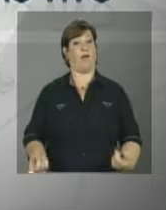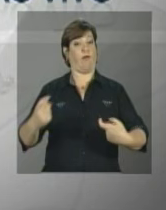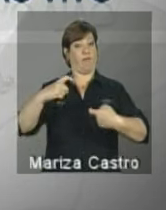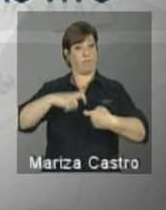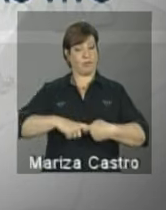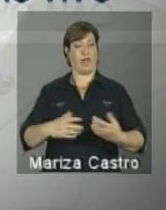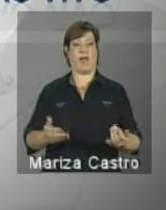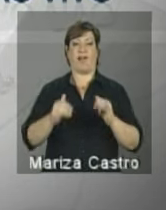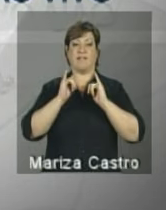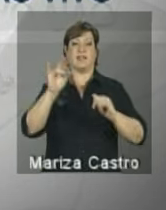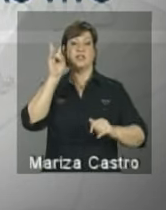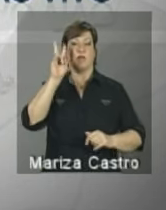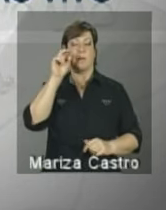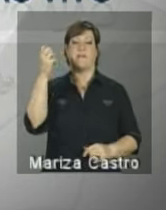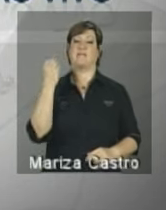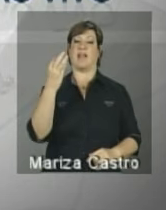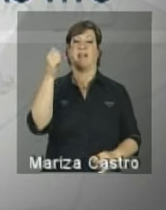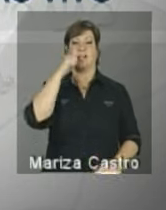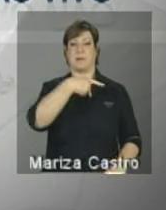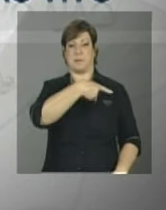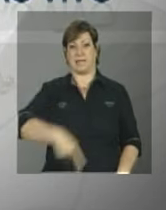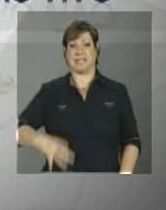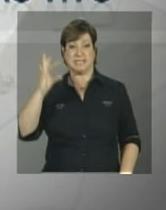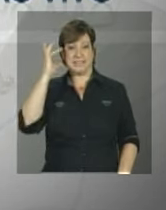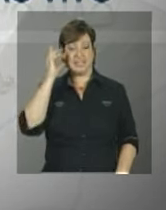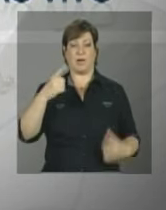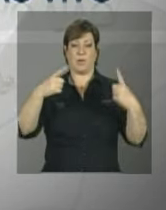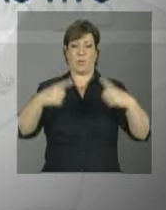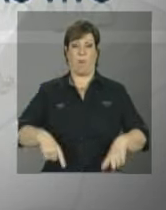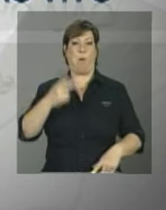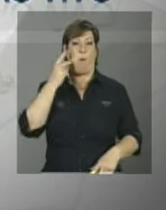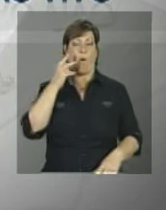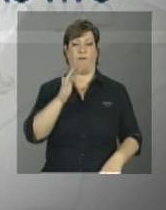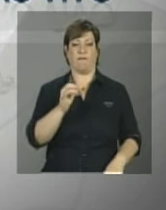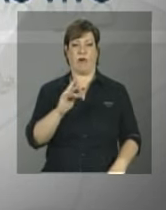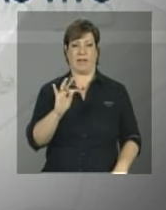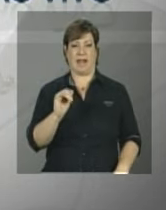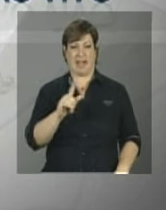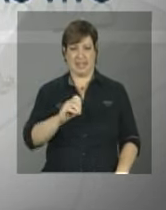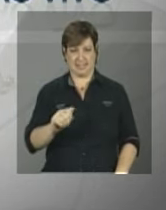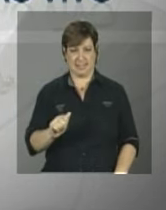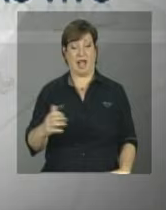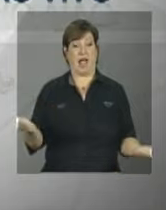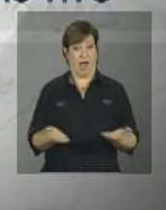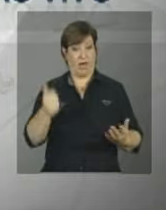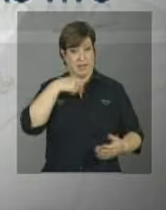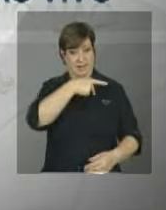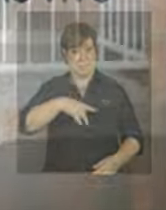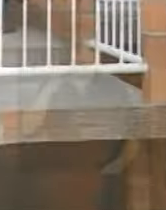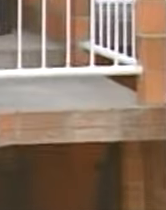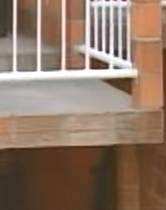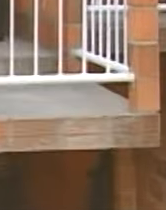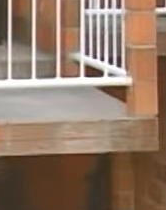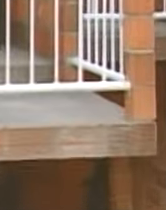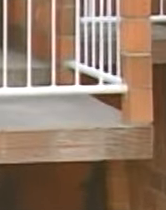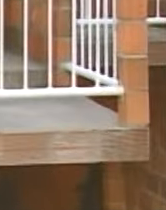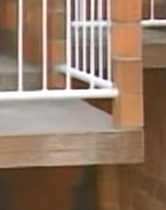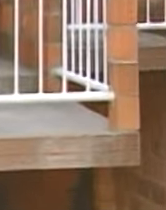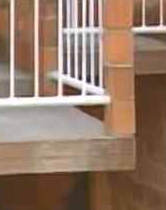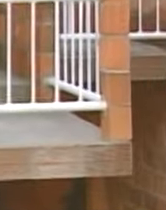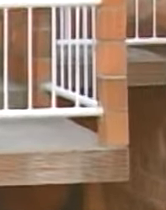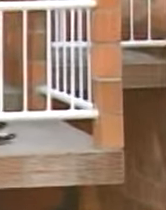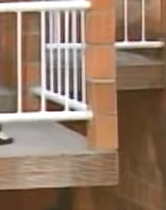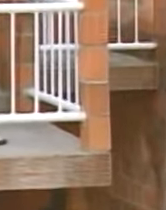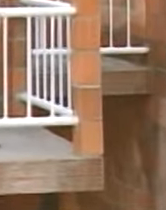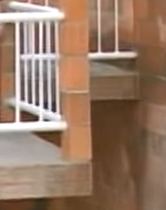Voltamos a falar sobre a viagem da presidenta Dilma Rousseff à Fortaleza. Neste momento, a presidenta visita as obras do projeto Vila do Mar, no